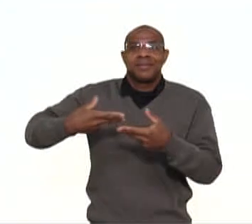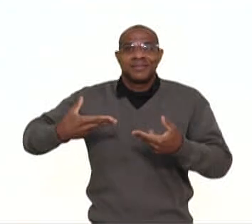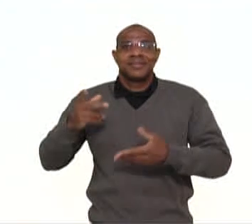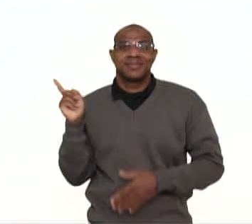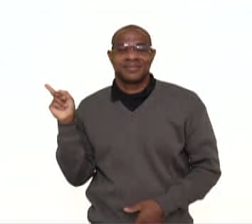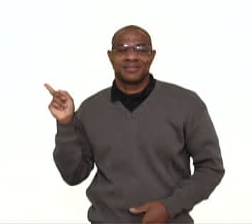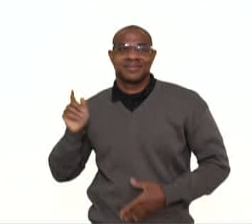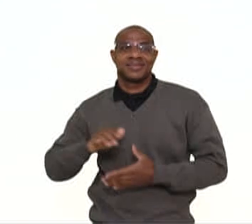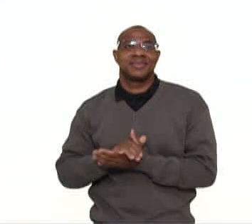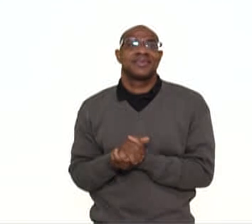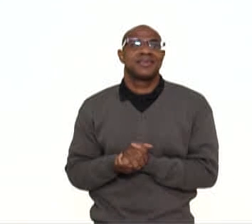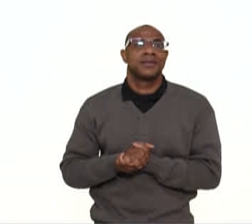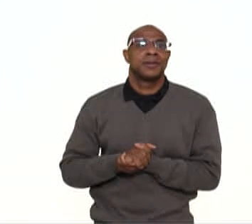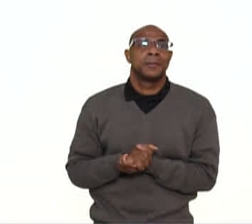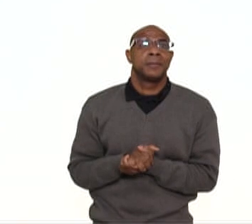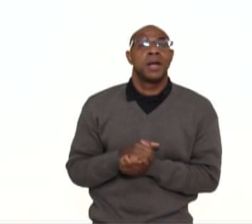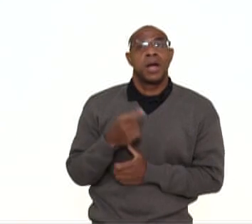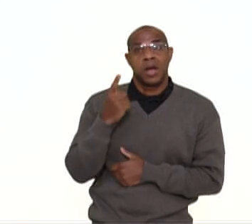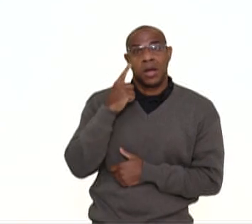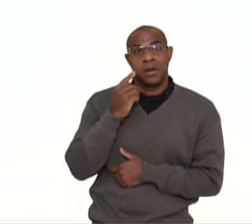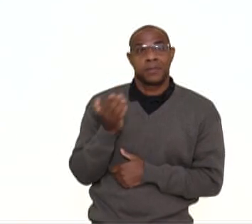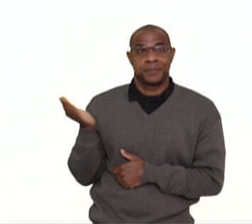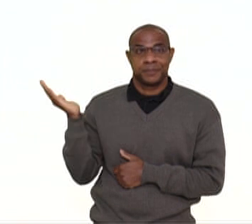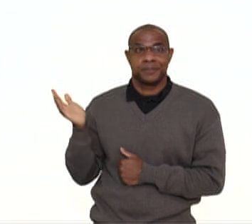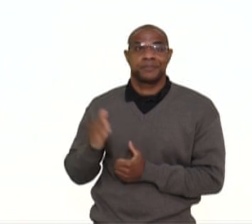beleza? Vamos continuando.